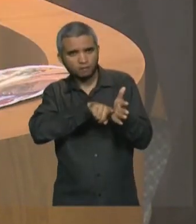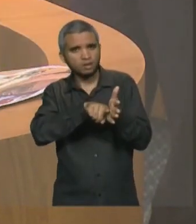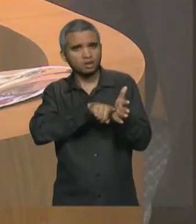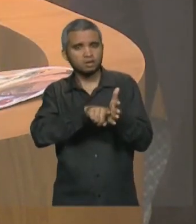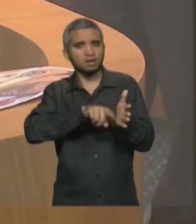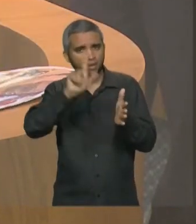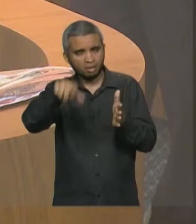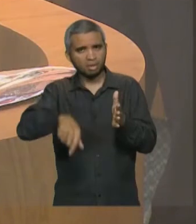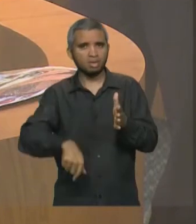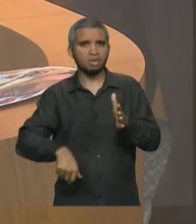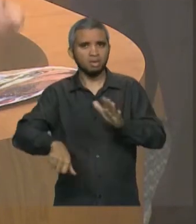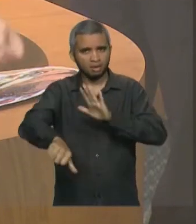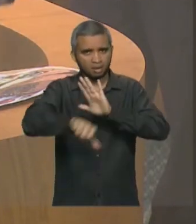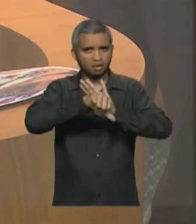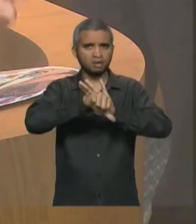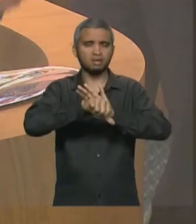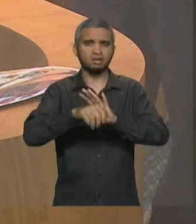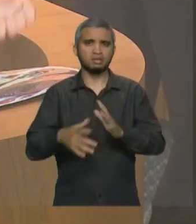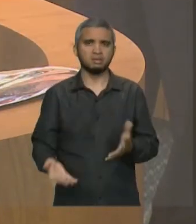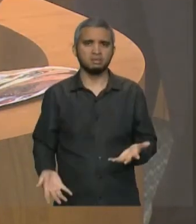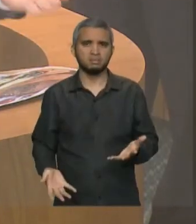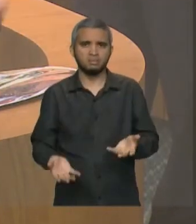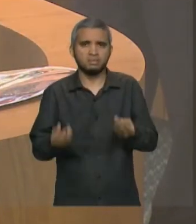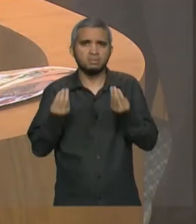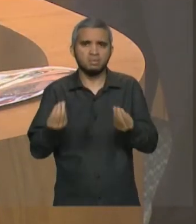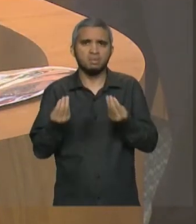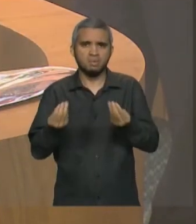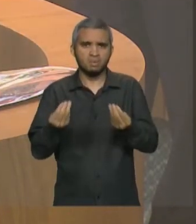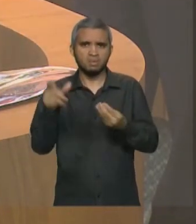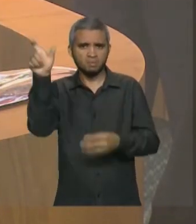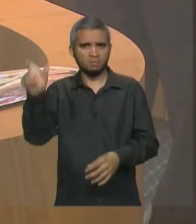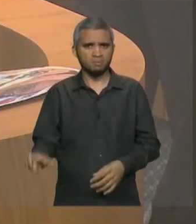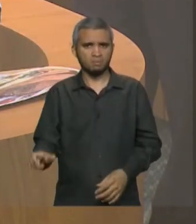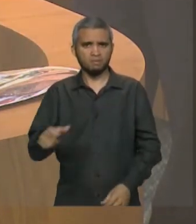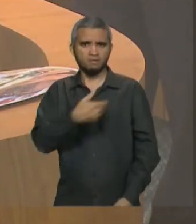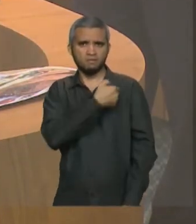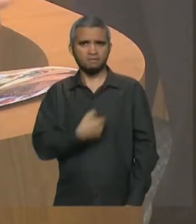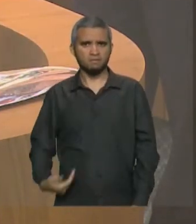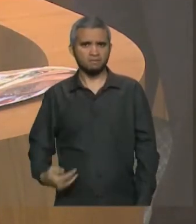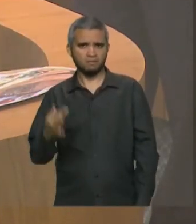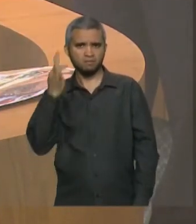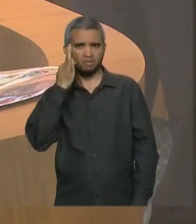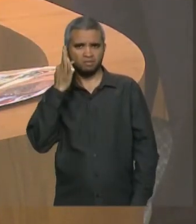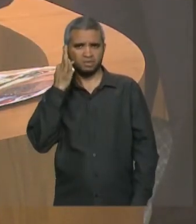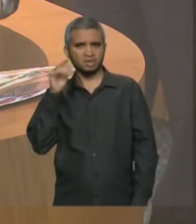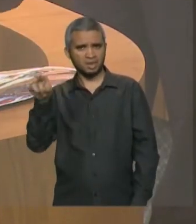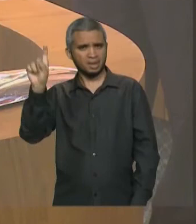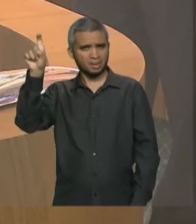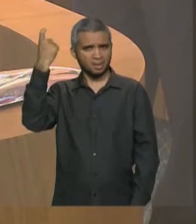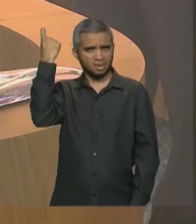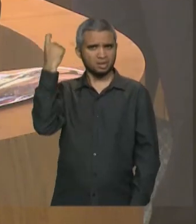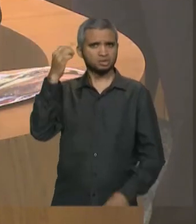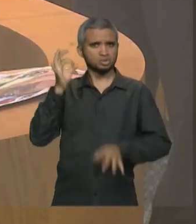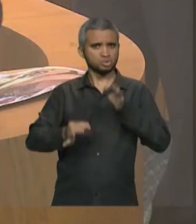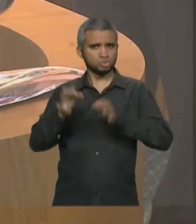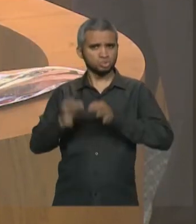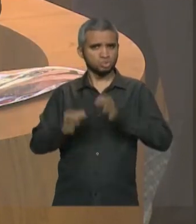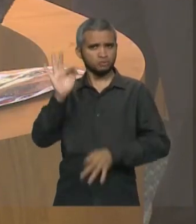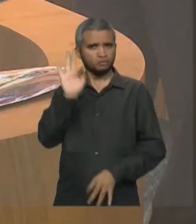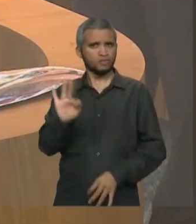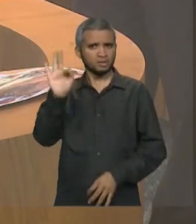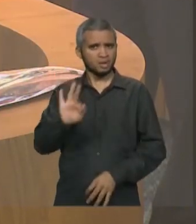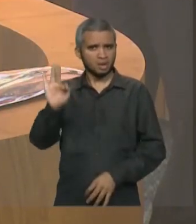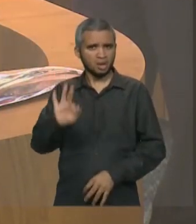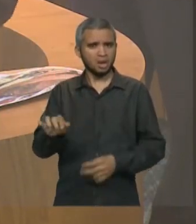crime. Como que o ex-juiz federal Flávio Dino, professor de direito constitucional, que conhece a Constituição,